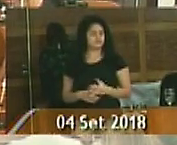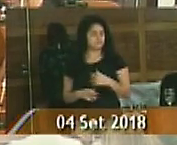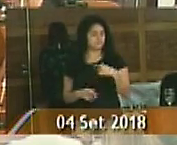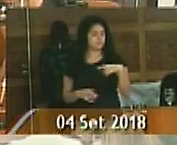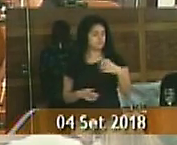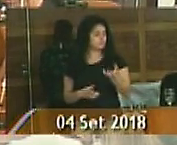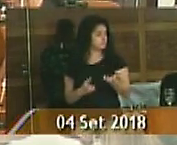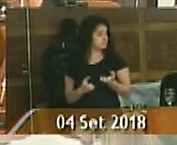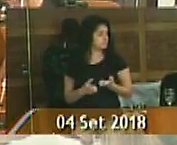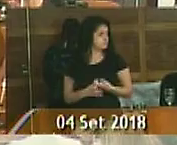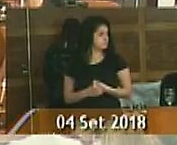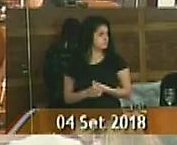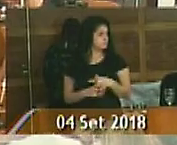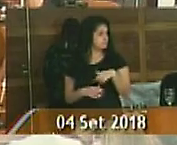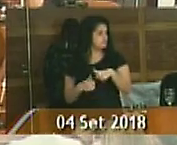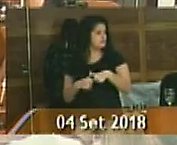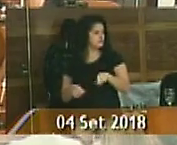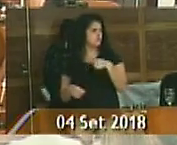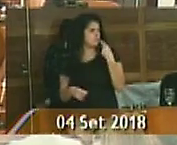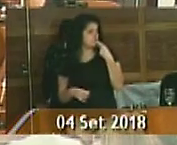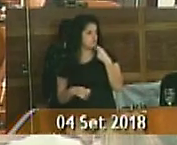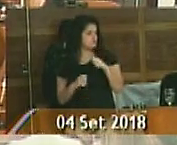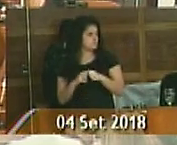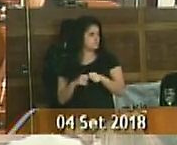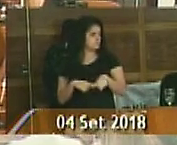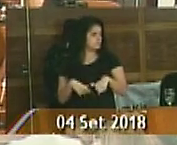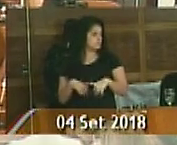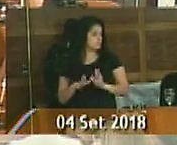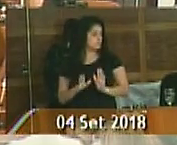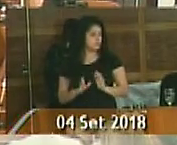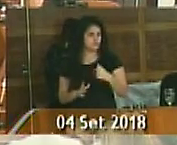É verdade. Aí ele fica fazendo esse trabalho. Agora,